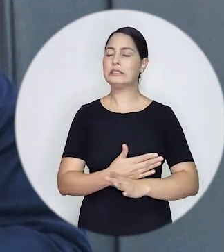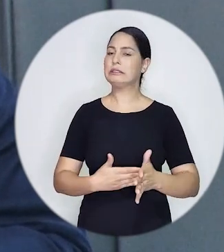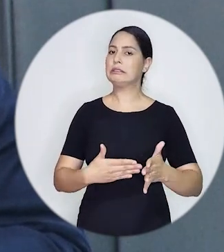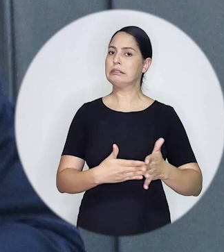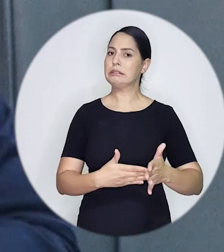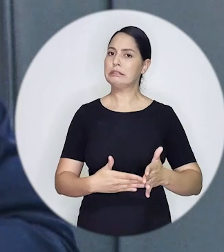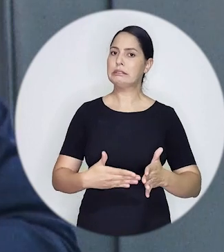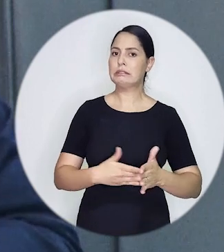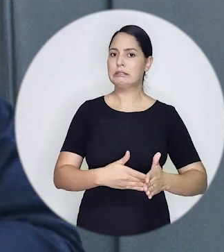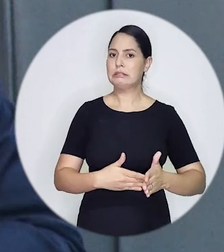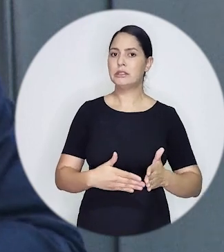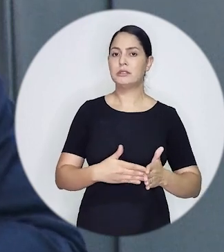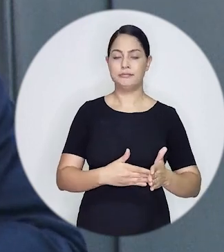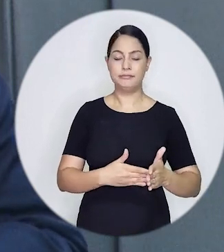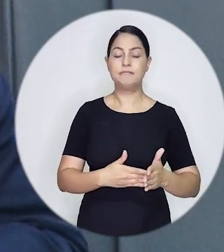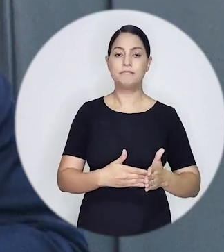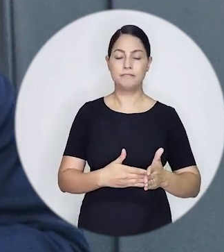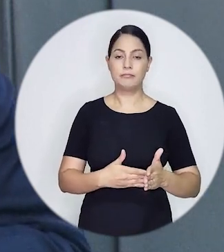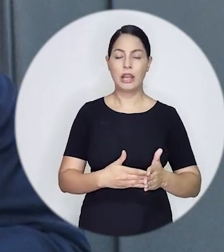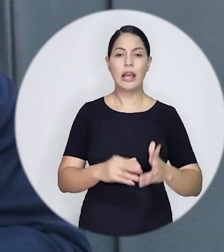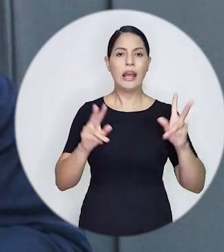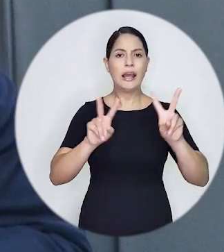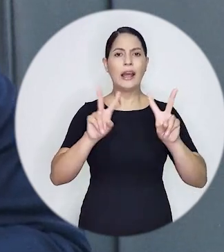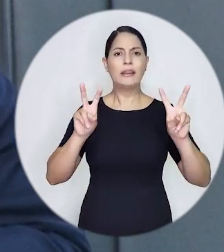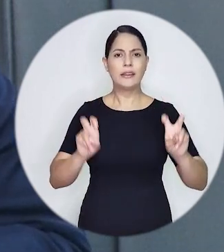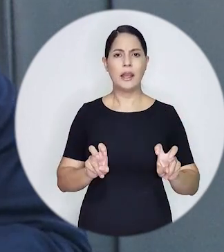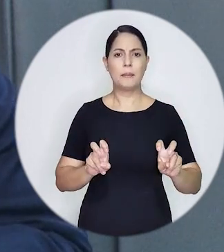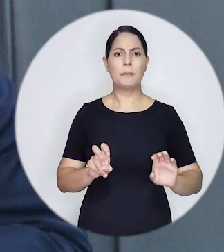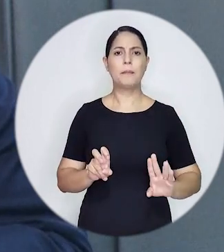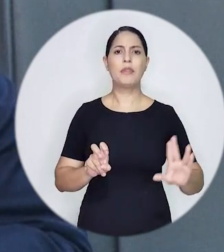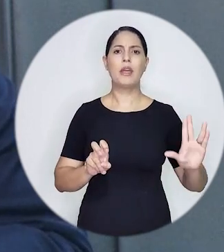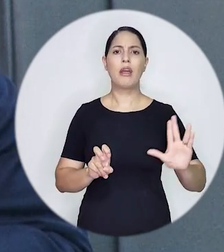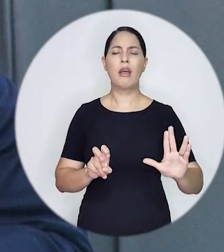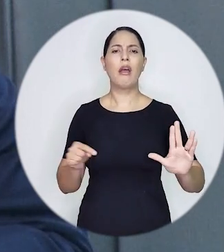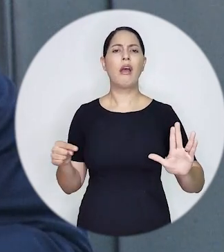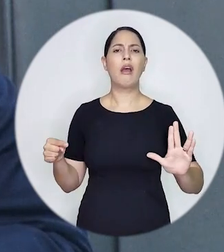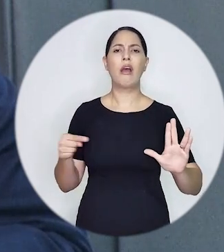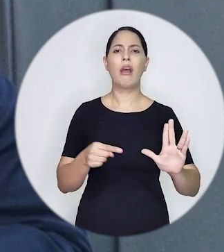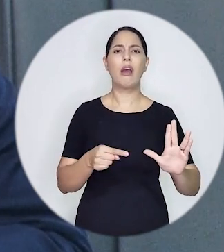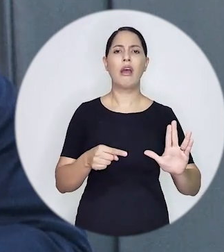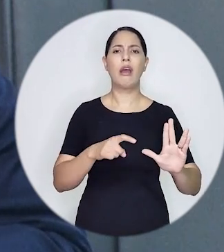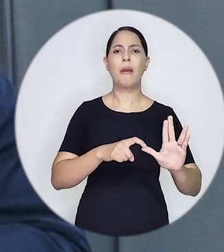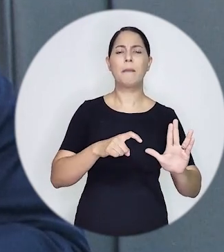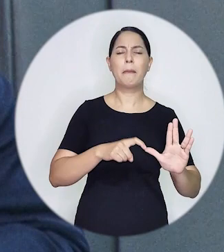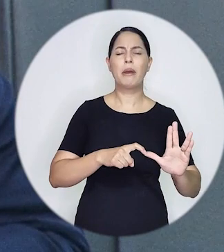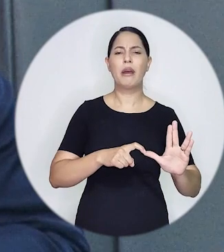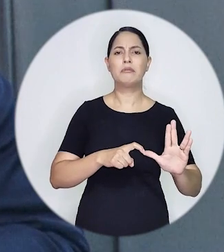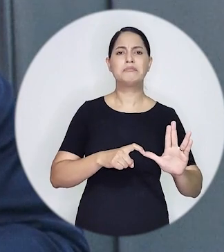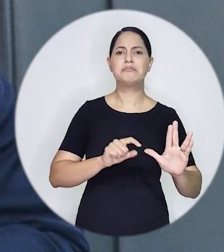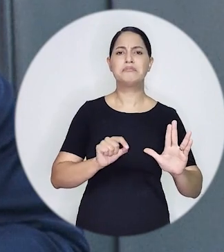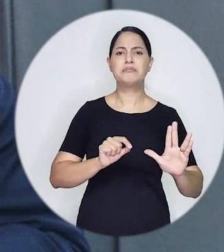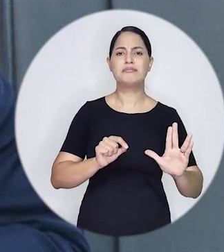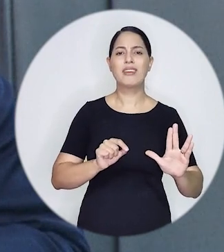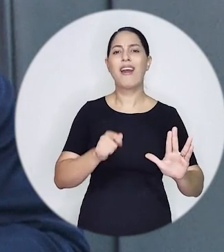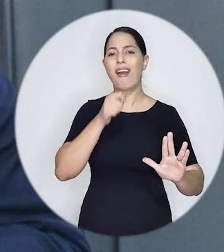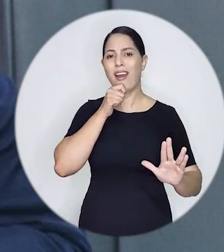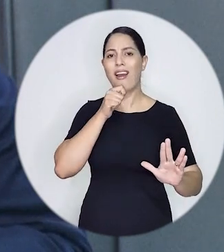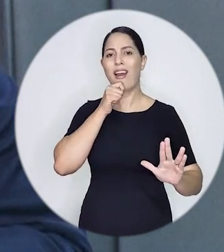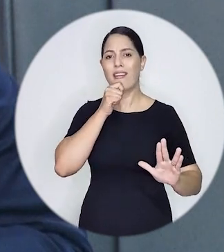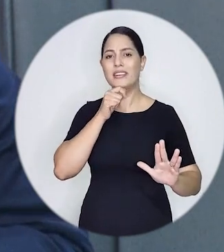à frente desse debate como um dos vetores da sociedade civil brasileira, se utilizando da